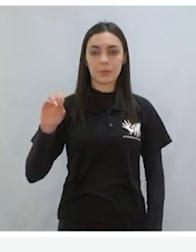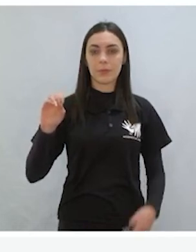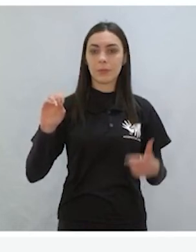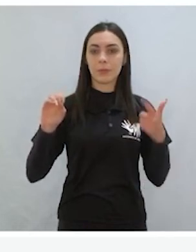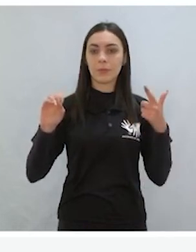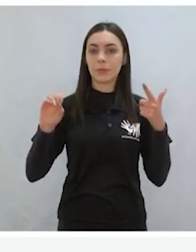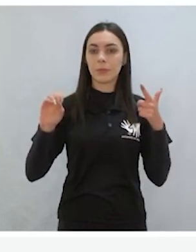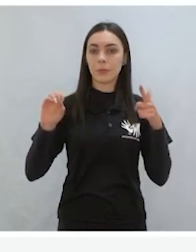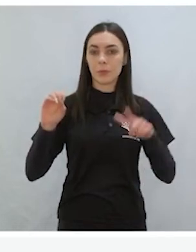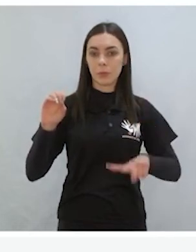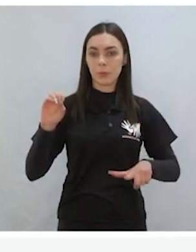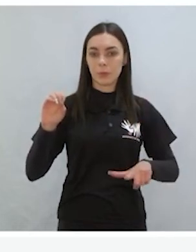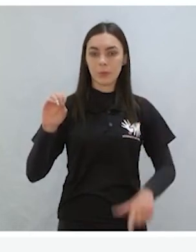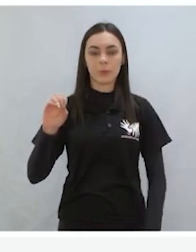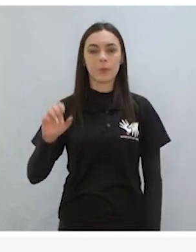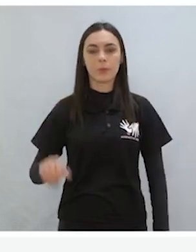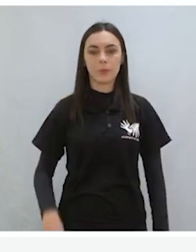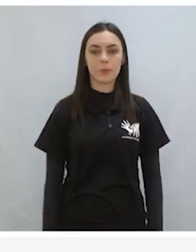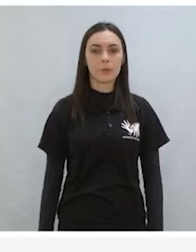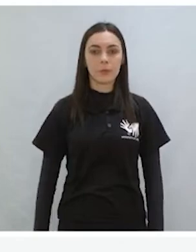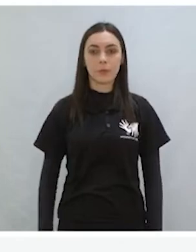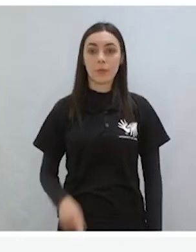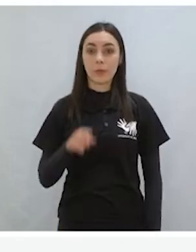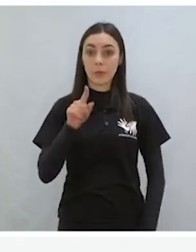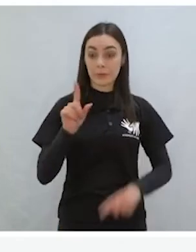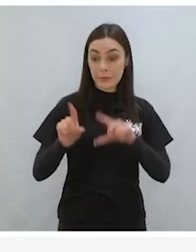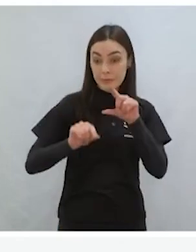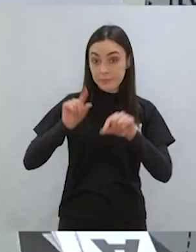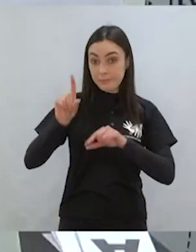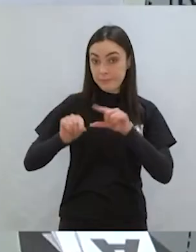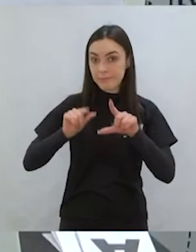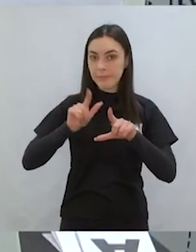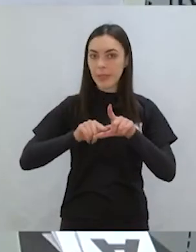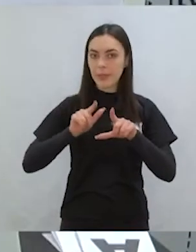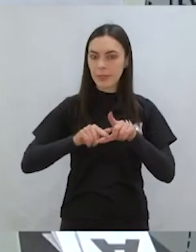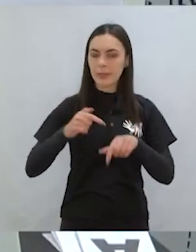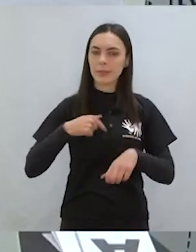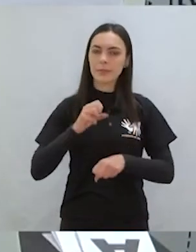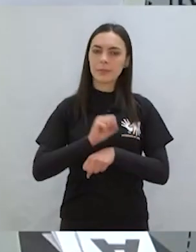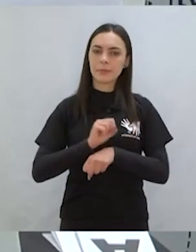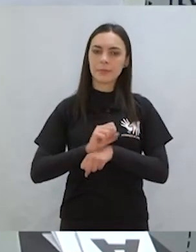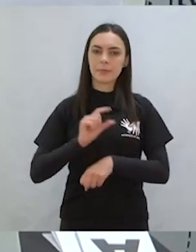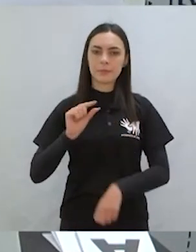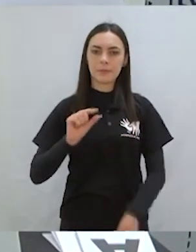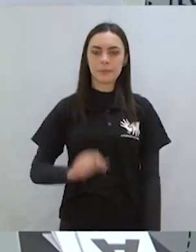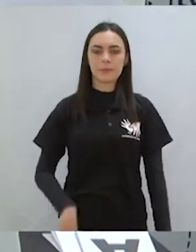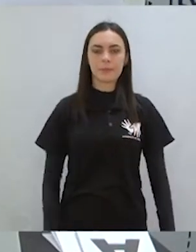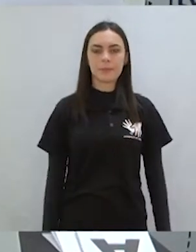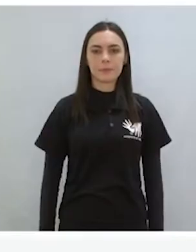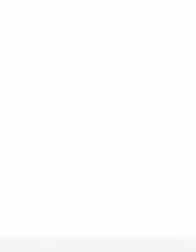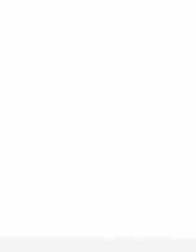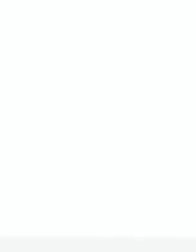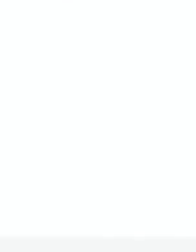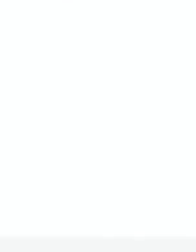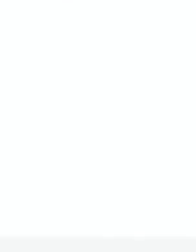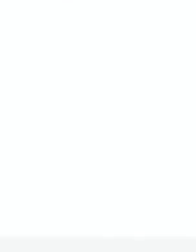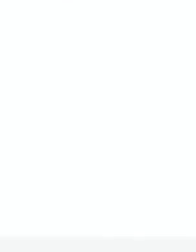e novamente a letra O. Enquanto vocês separam as letras, eu aguardo um pouquinho.